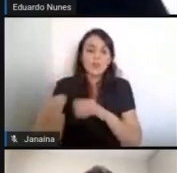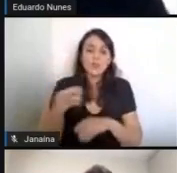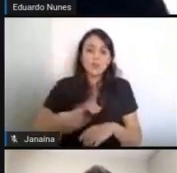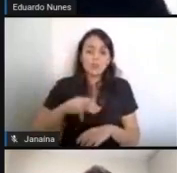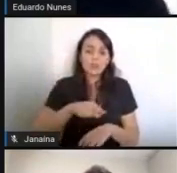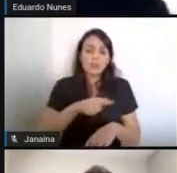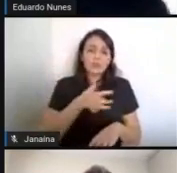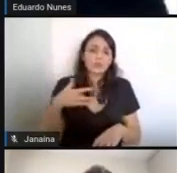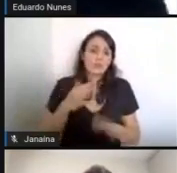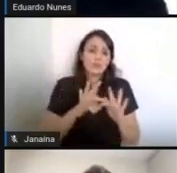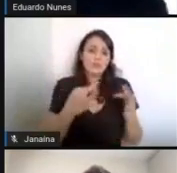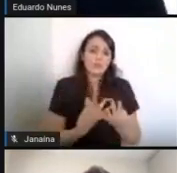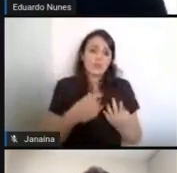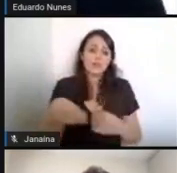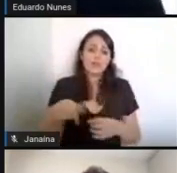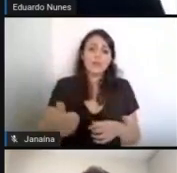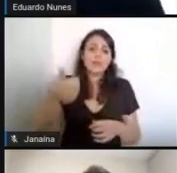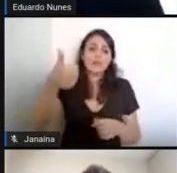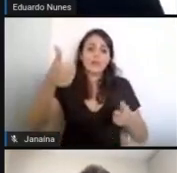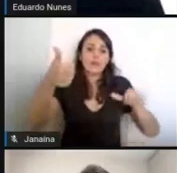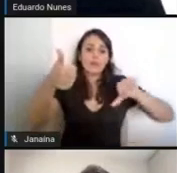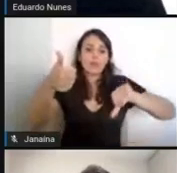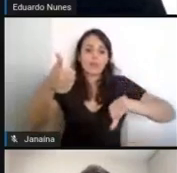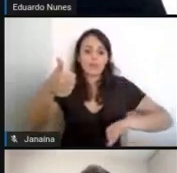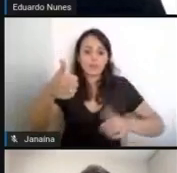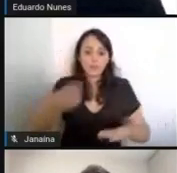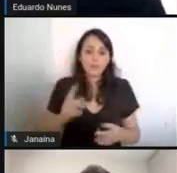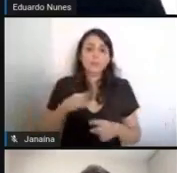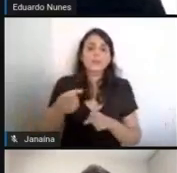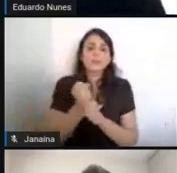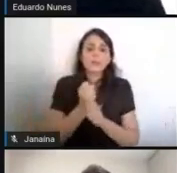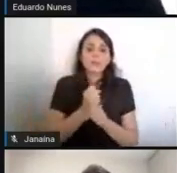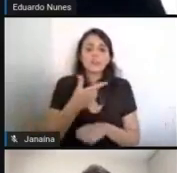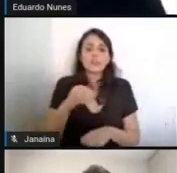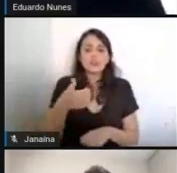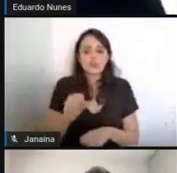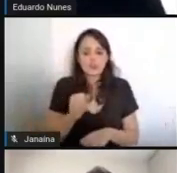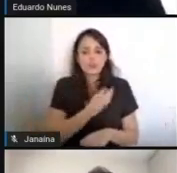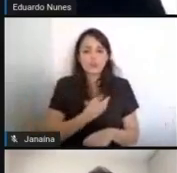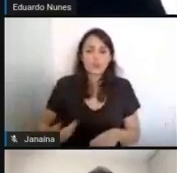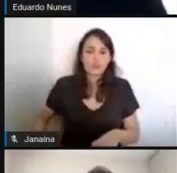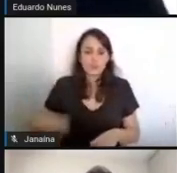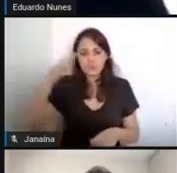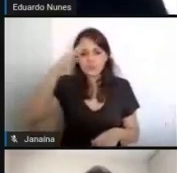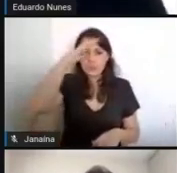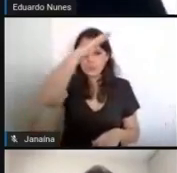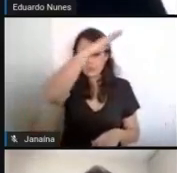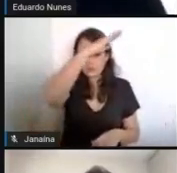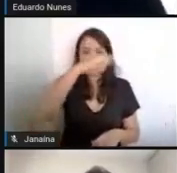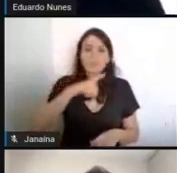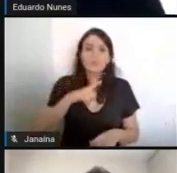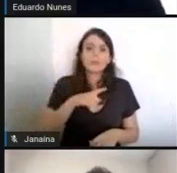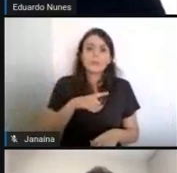a que apresenta melhores resultados. Em 2018, aí, com o governo do presidente Bolsonaro, a gente já tem a desestruturação massiva